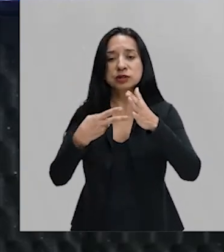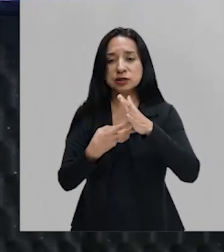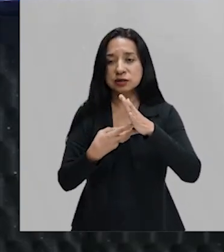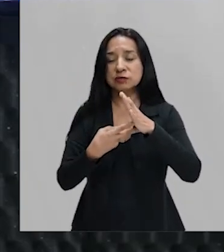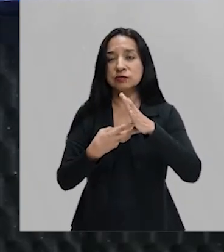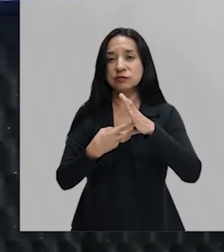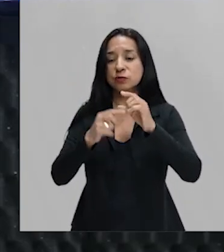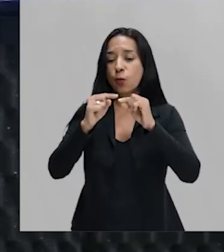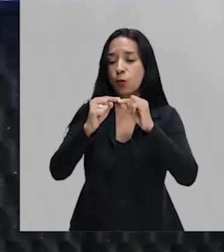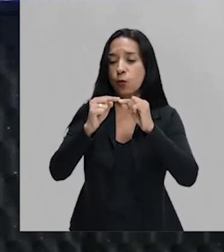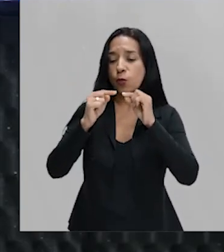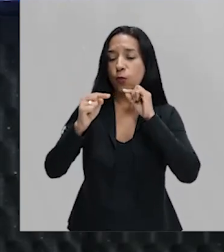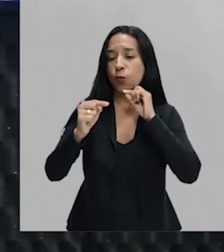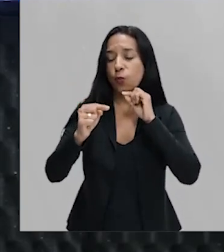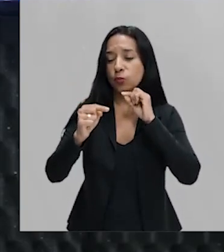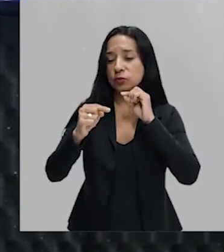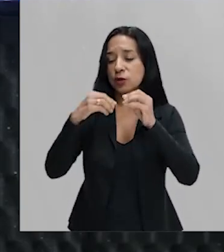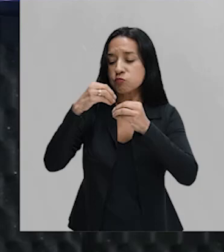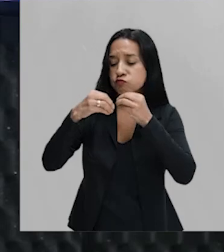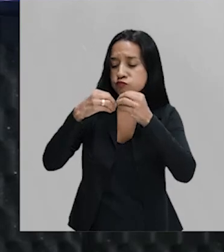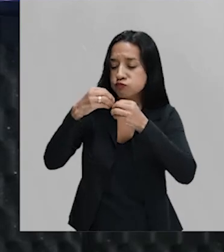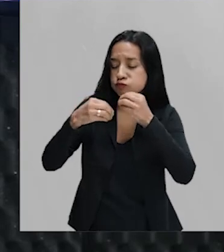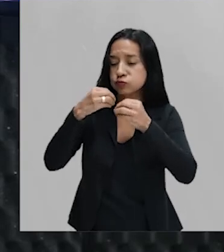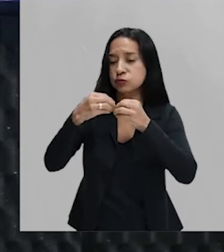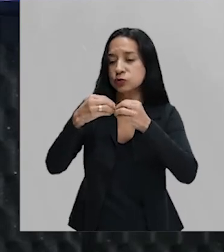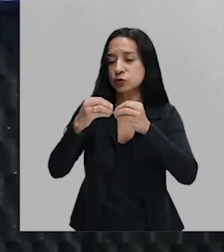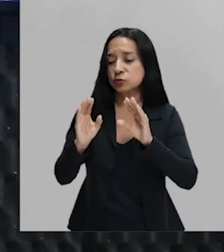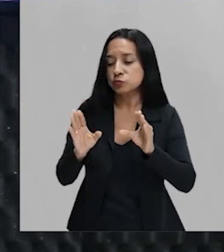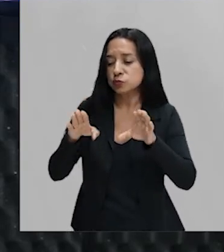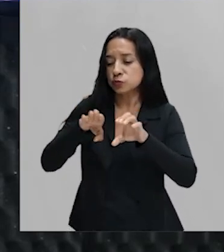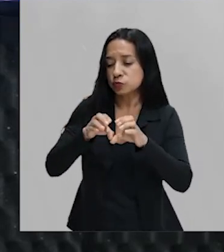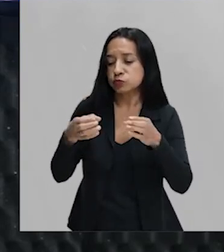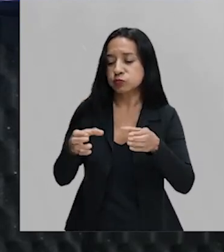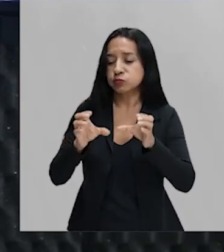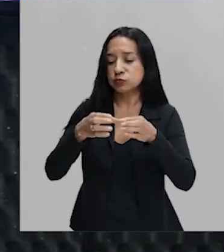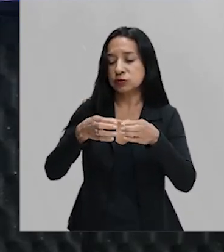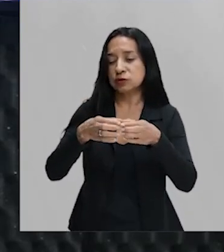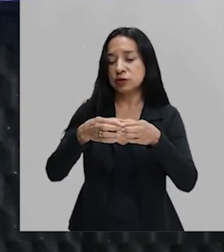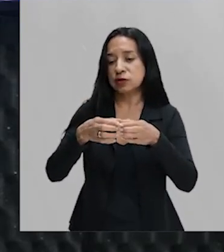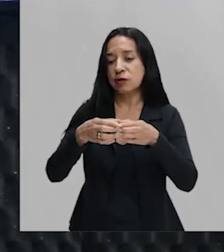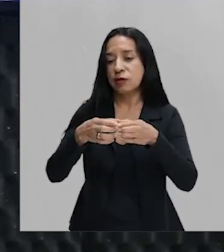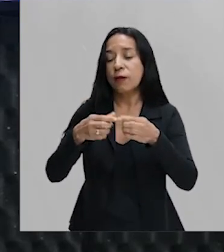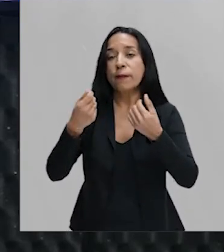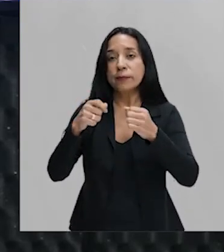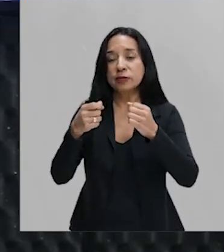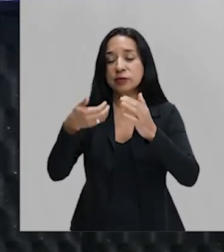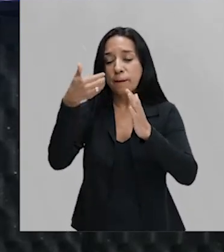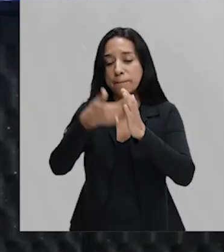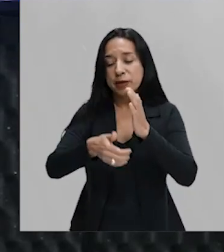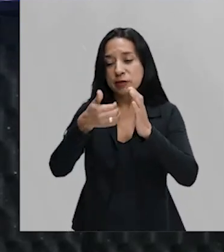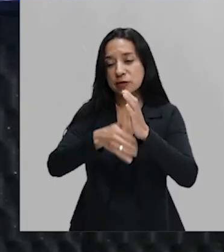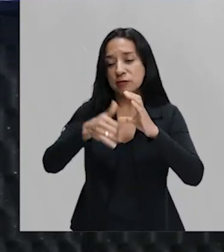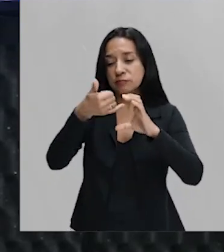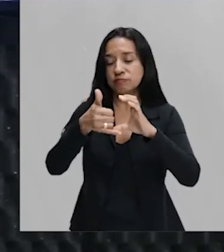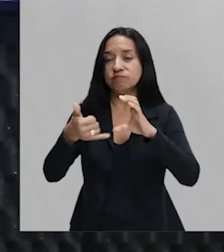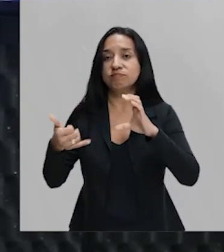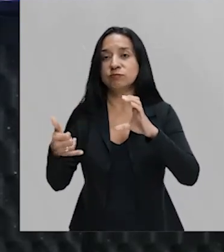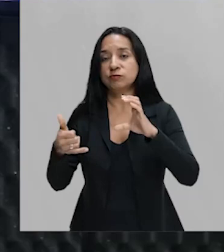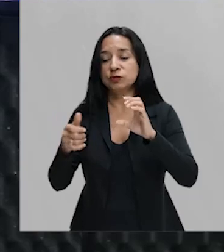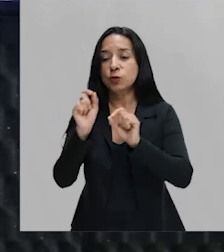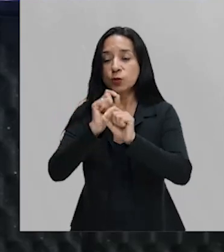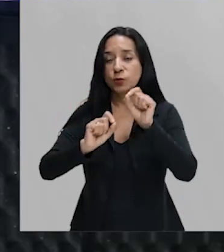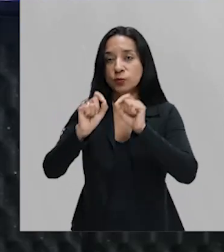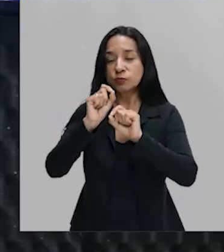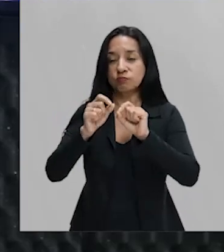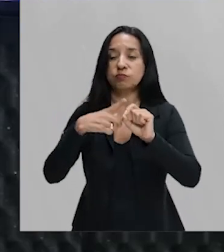o gradiente de concentração. Então, nesse caso, vai ter que fazer o quê? Gastar energia. Para isso, vai